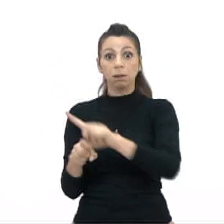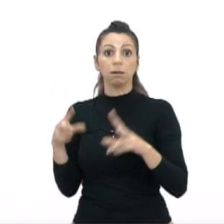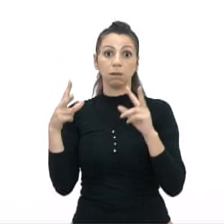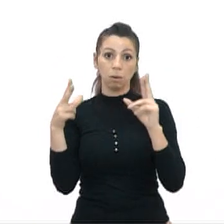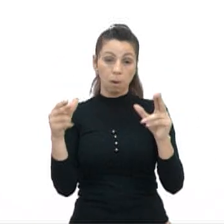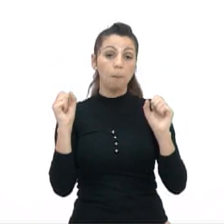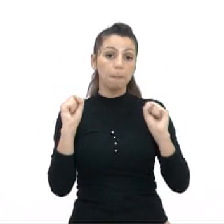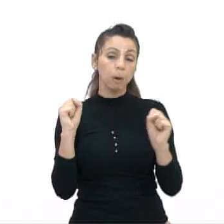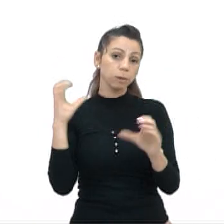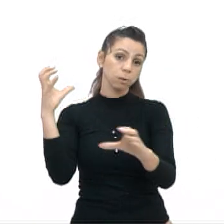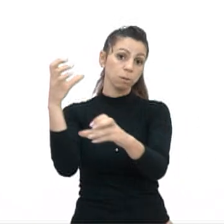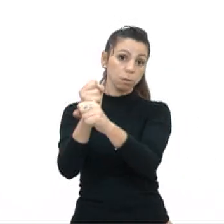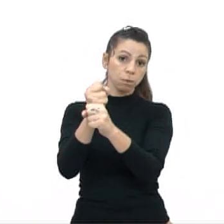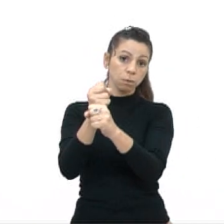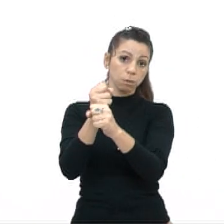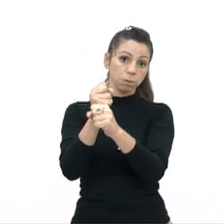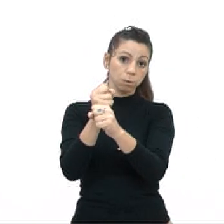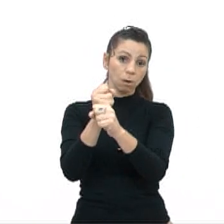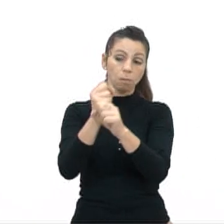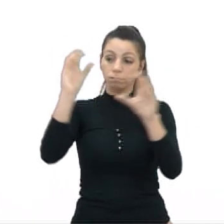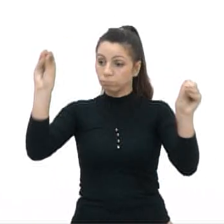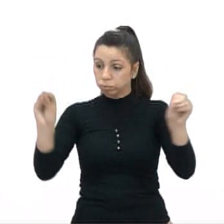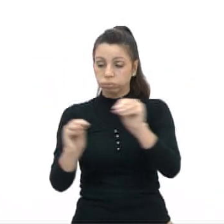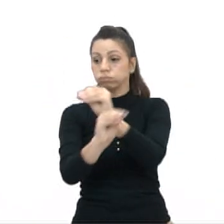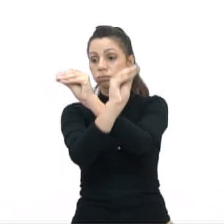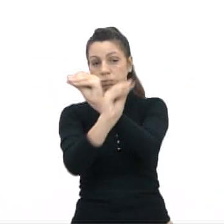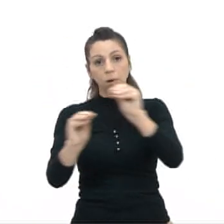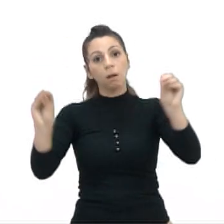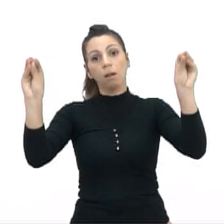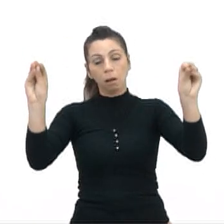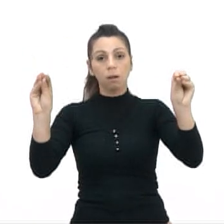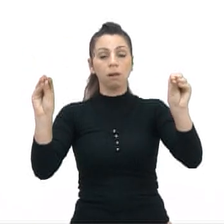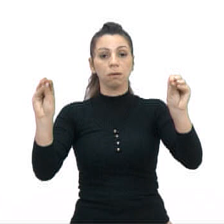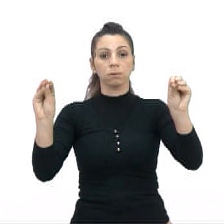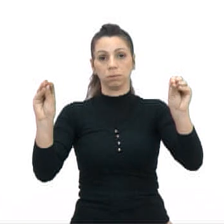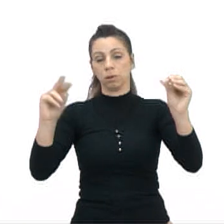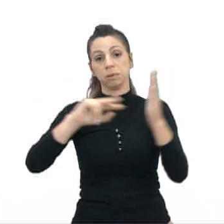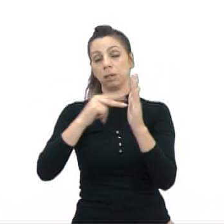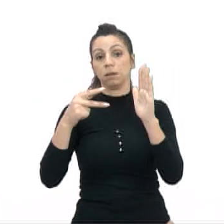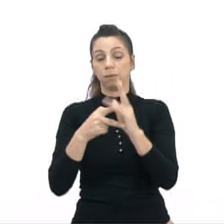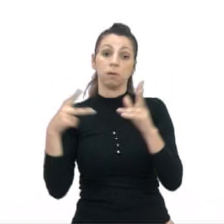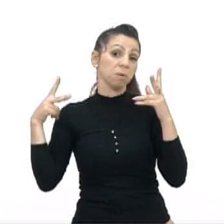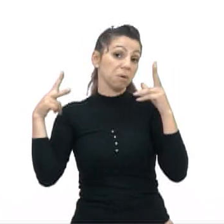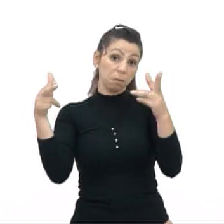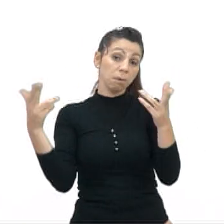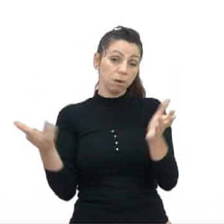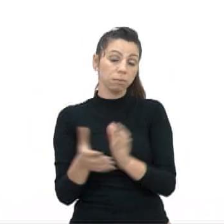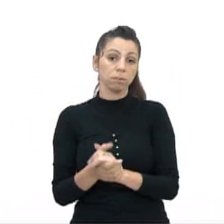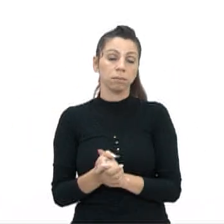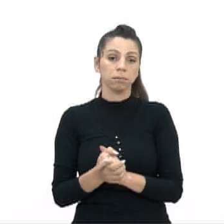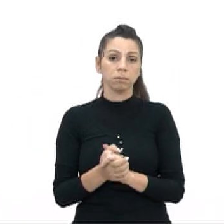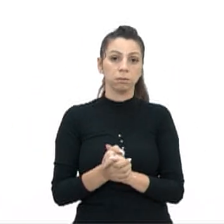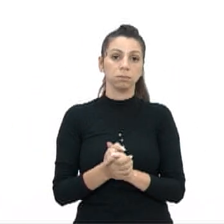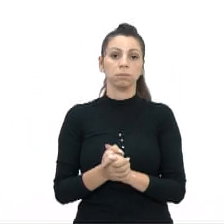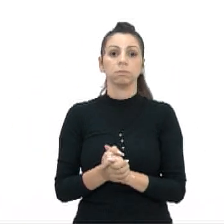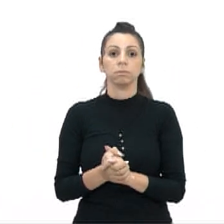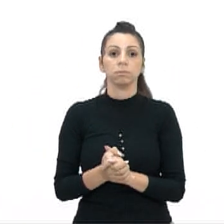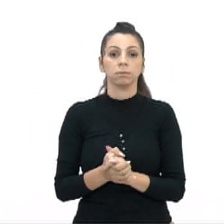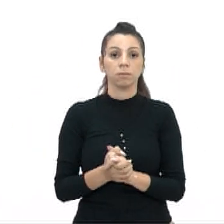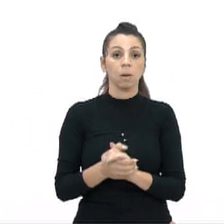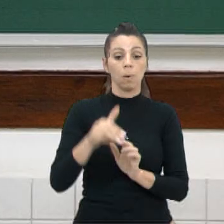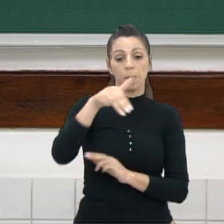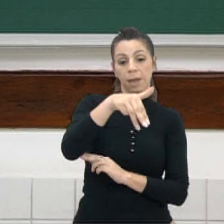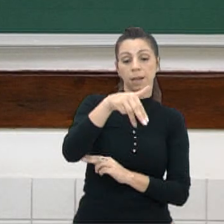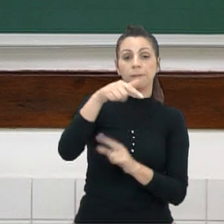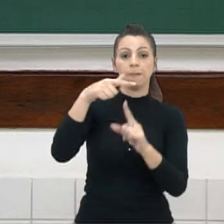seja, a ordem dos fatores não altera o produto. Então, o problema não é você ter M vezes N ou N